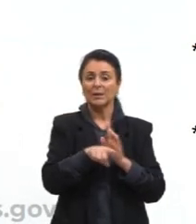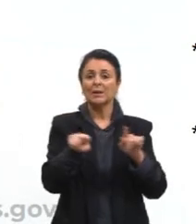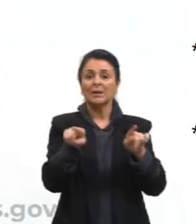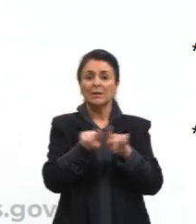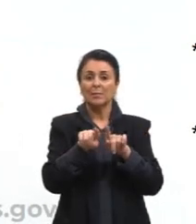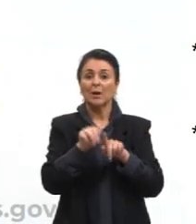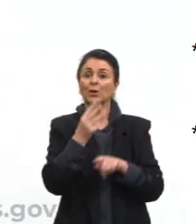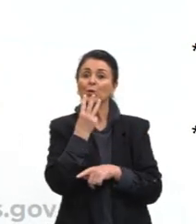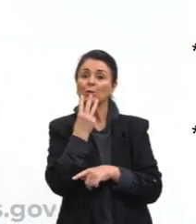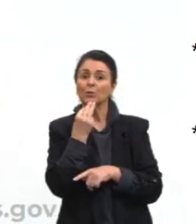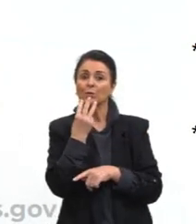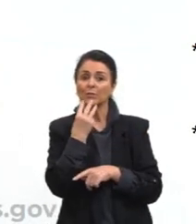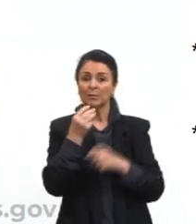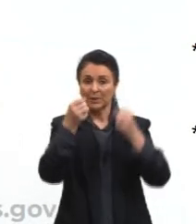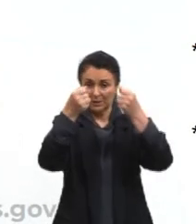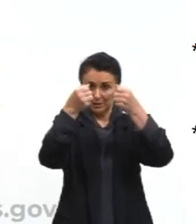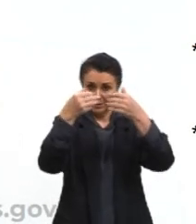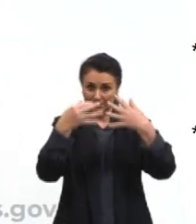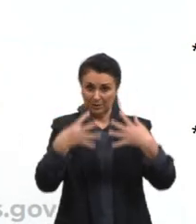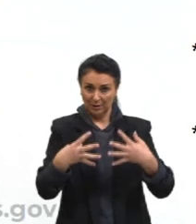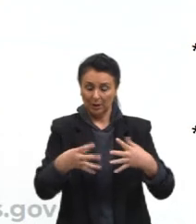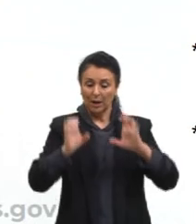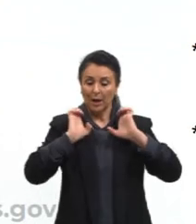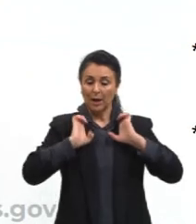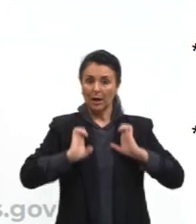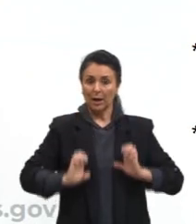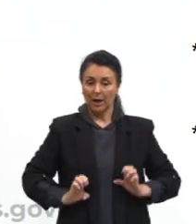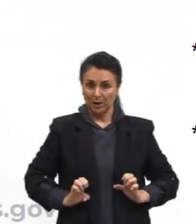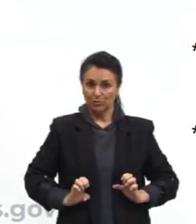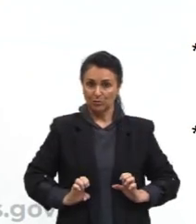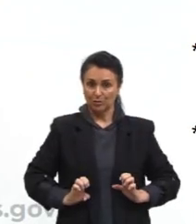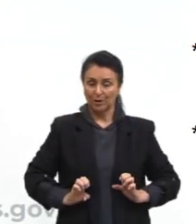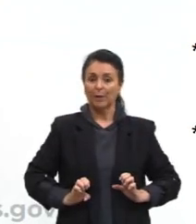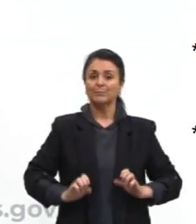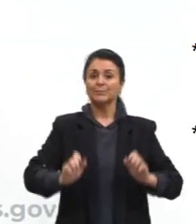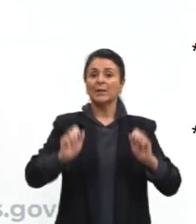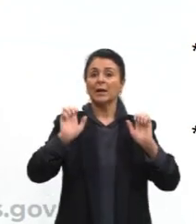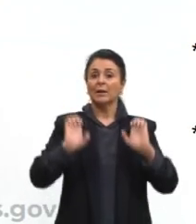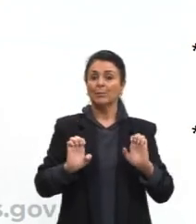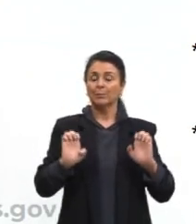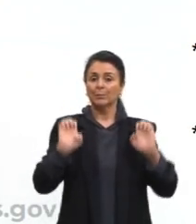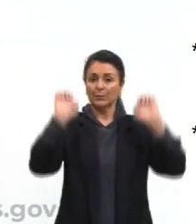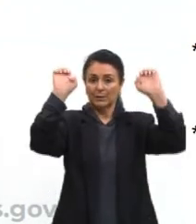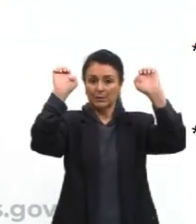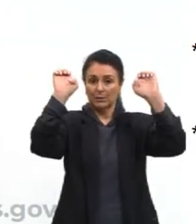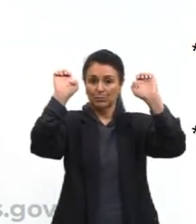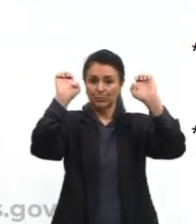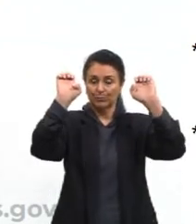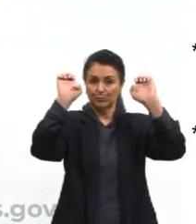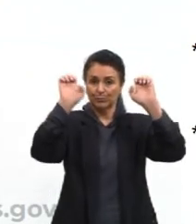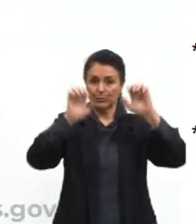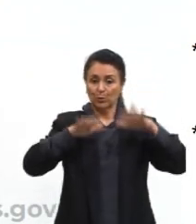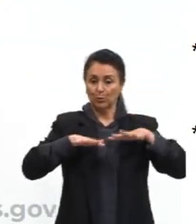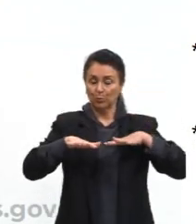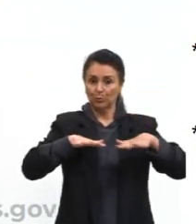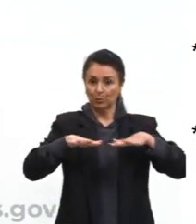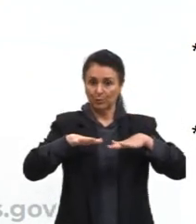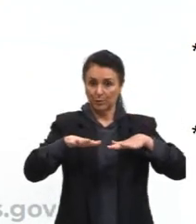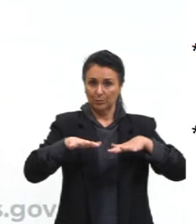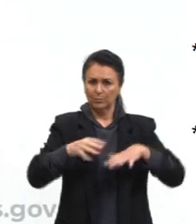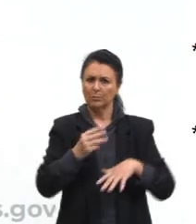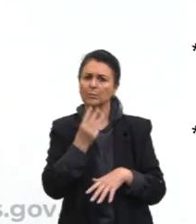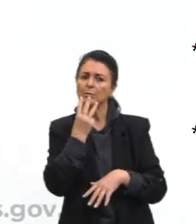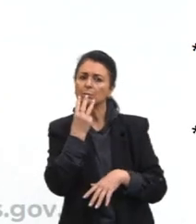se ocupa muito é sobre a A Ética Protestante e o Espírito do Capitalismo umas vê começa